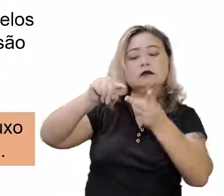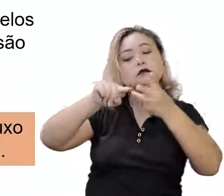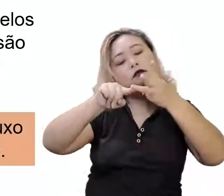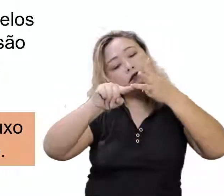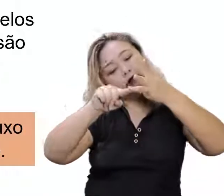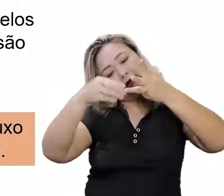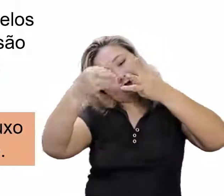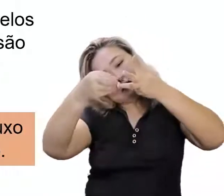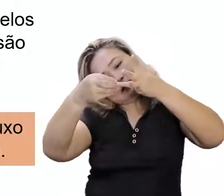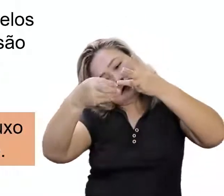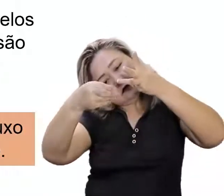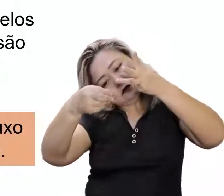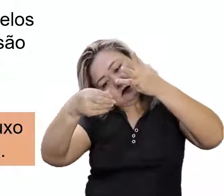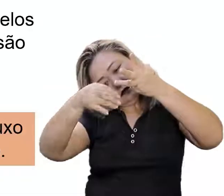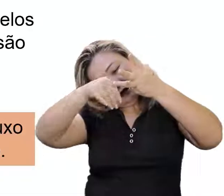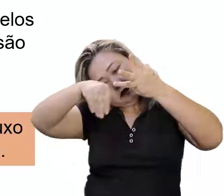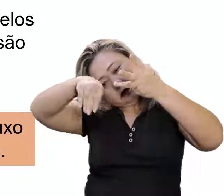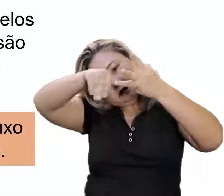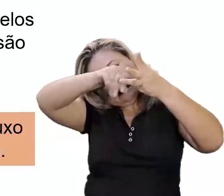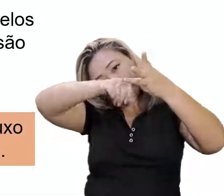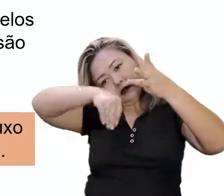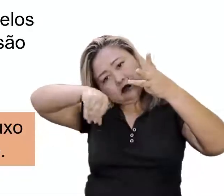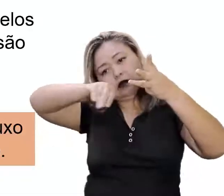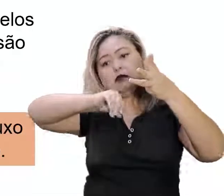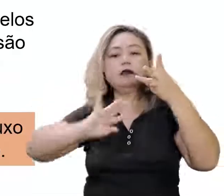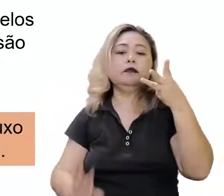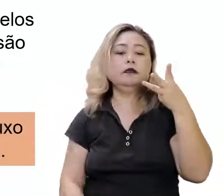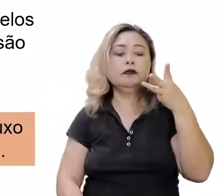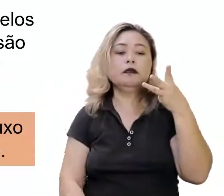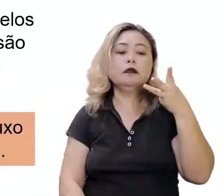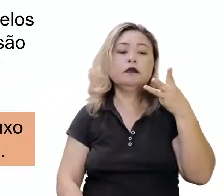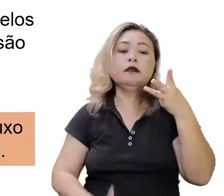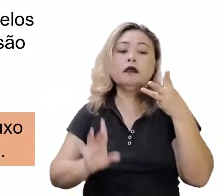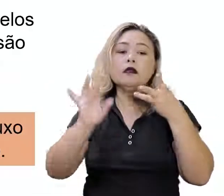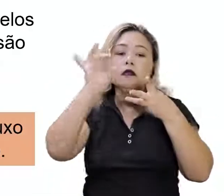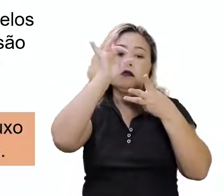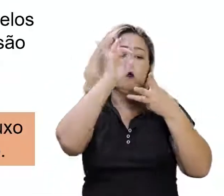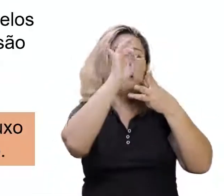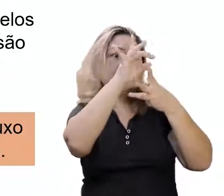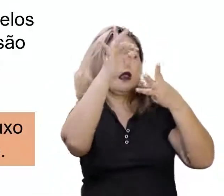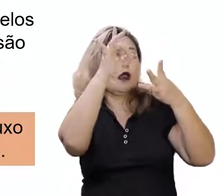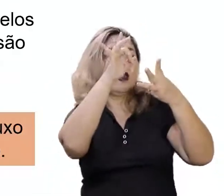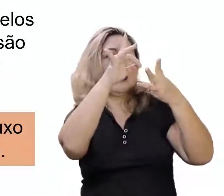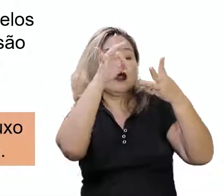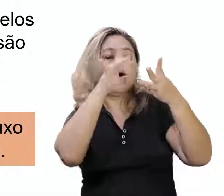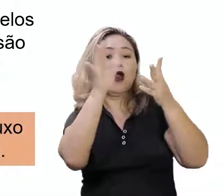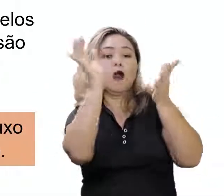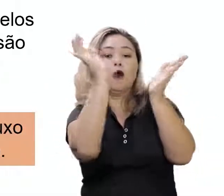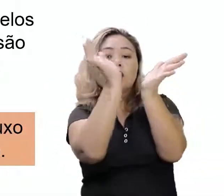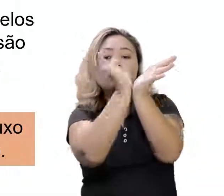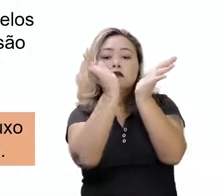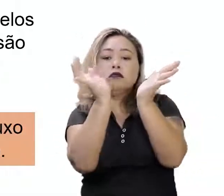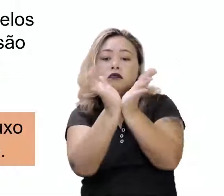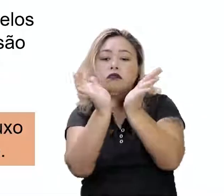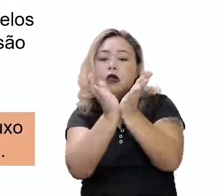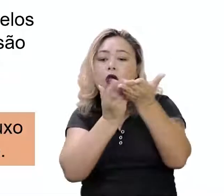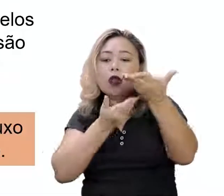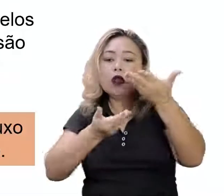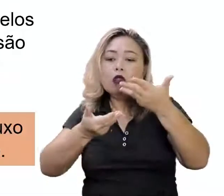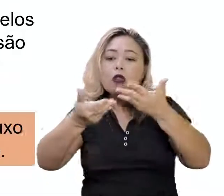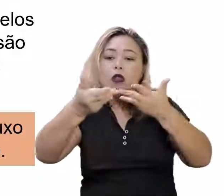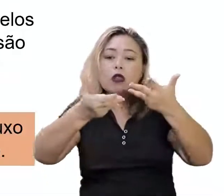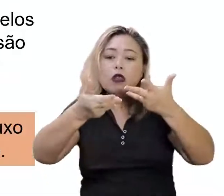último, pelos nossos amiguinhos fungos e bactérias, que são os decompositores. Cada um deles representa um nível trófico do fluxo